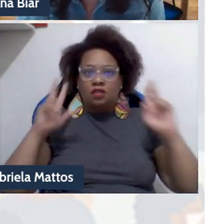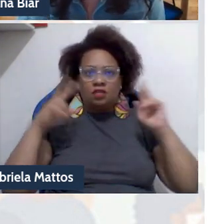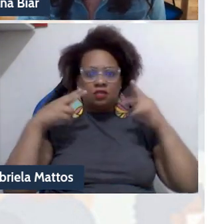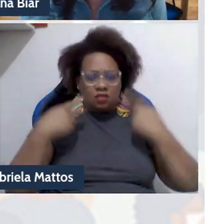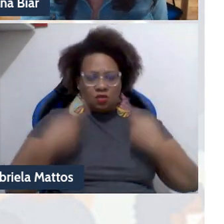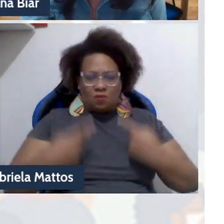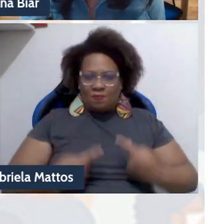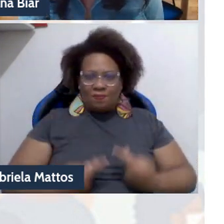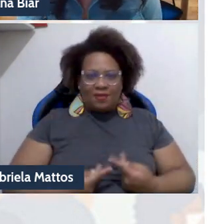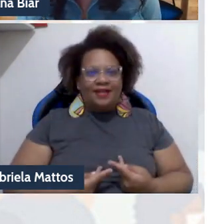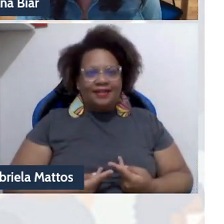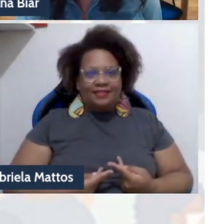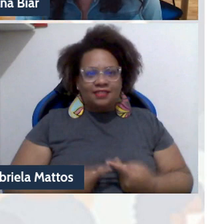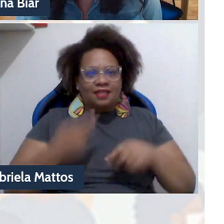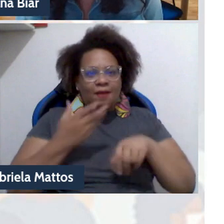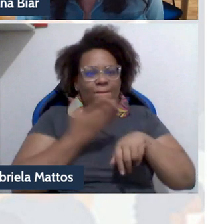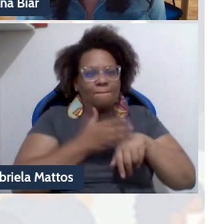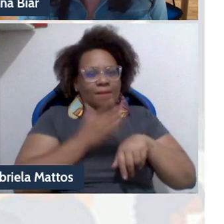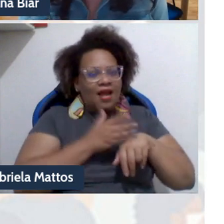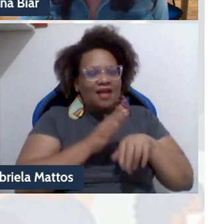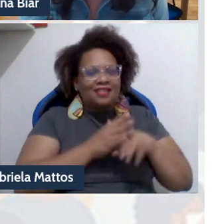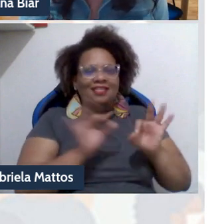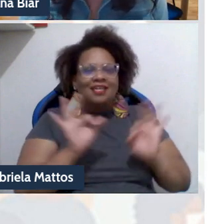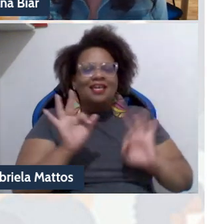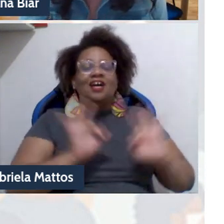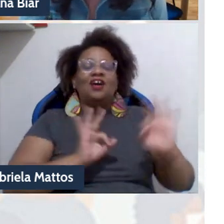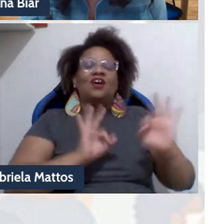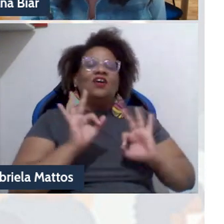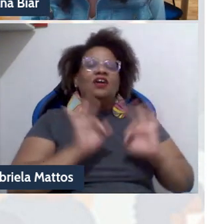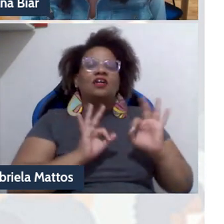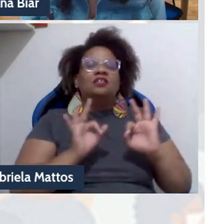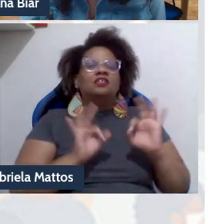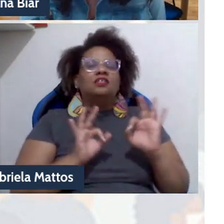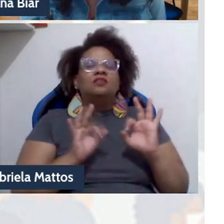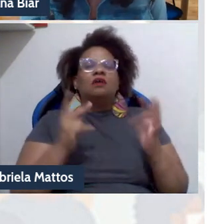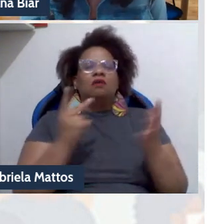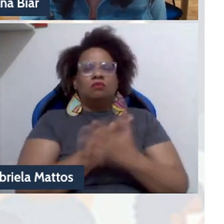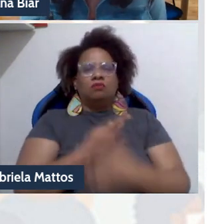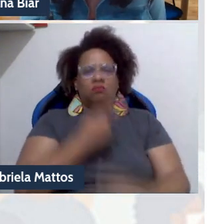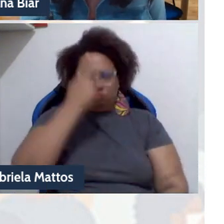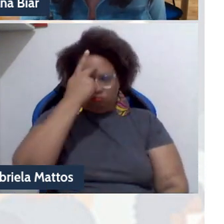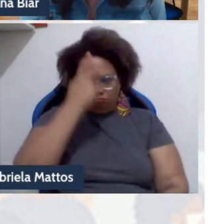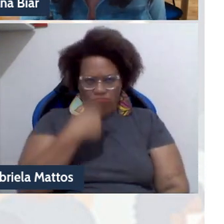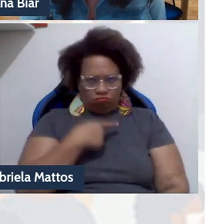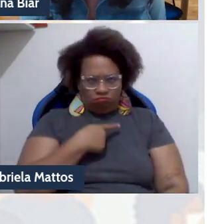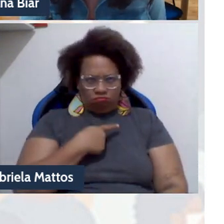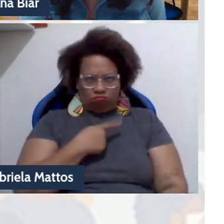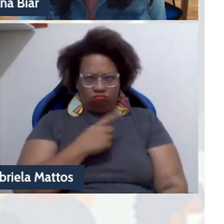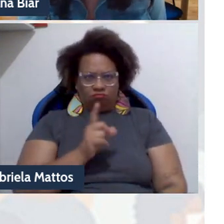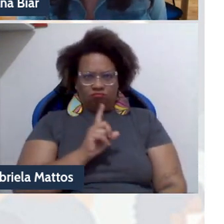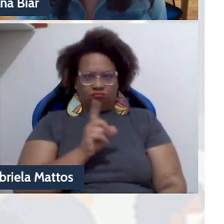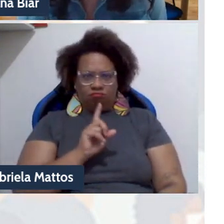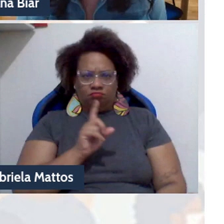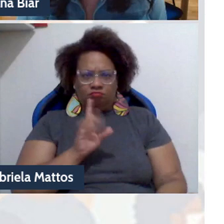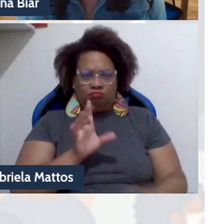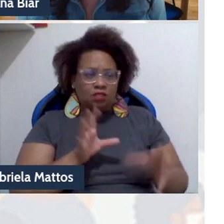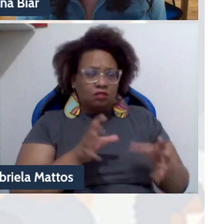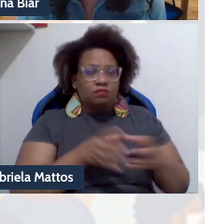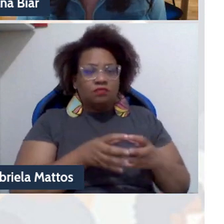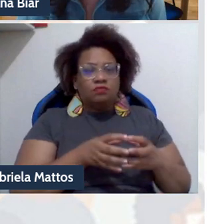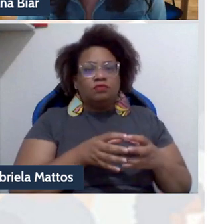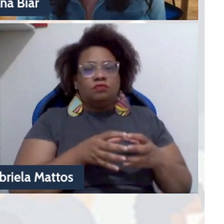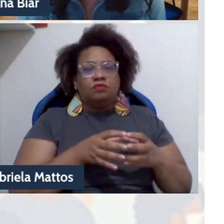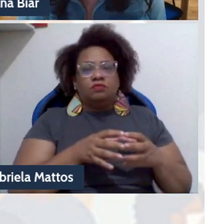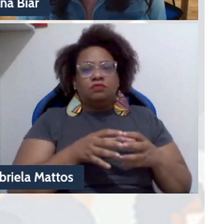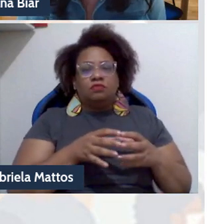essas práticas de organização, elas não se dão de maneira individualizada, né? Elas se dão segundo certas matrizes de